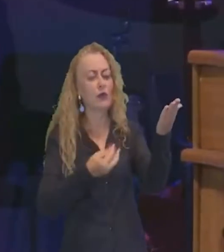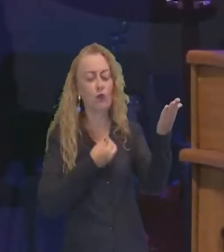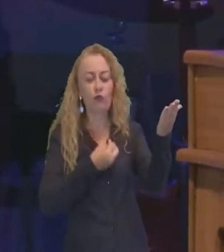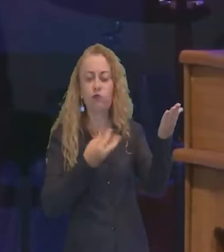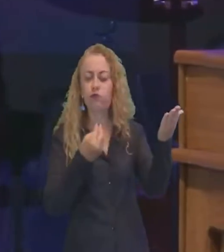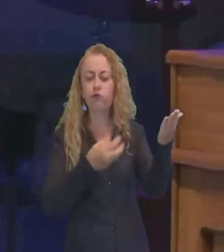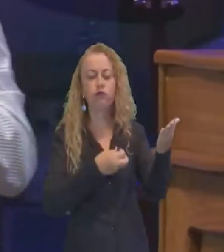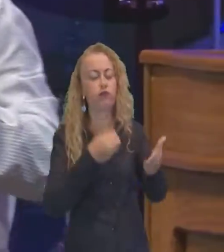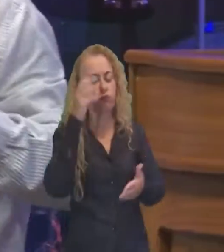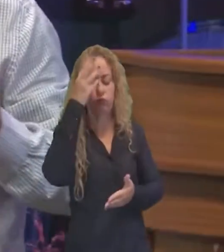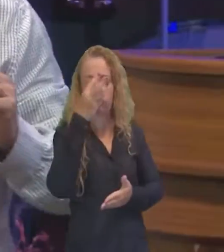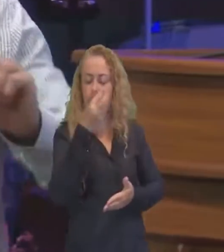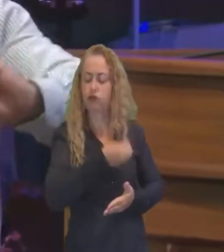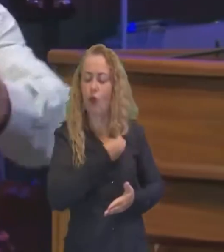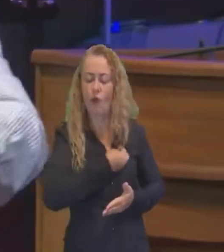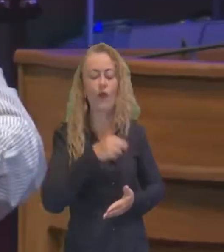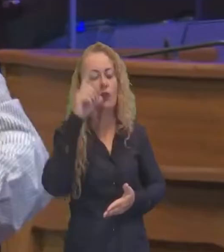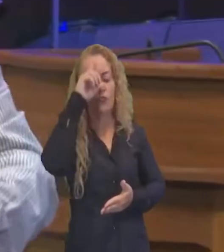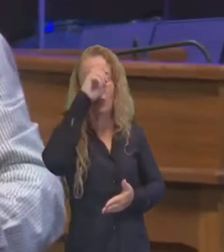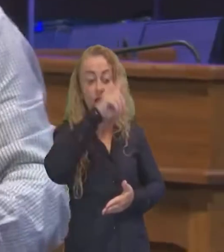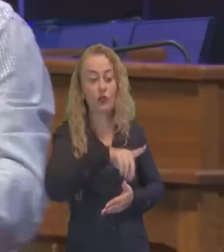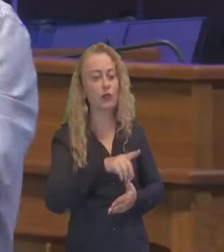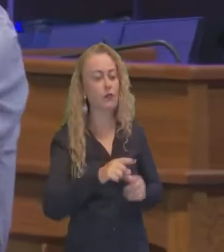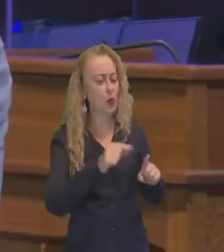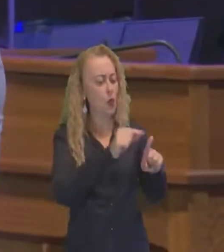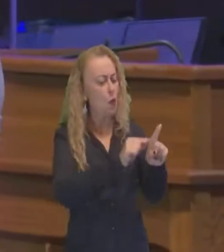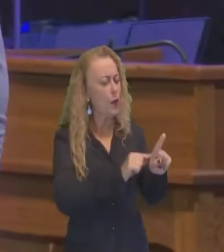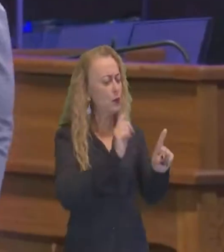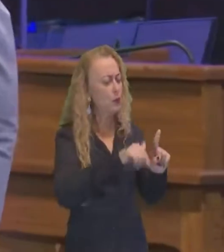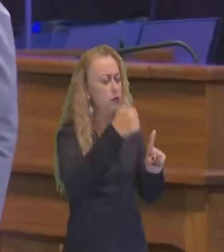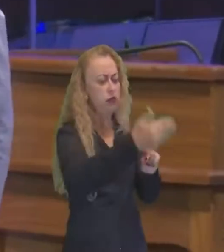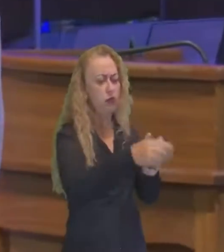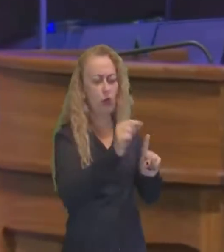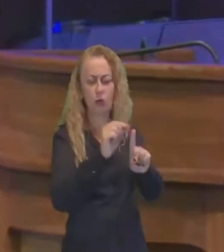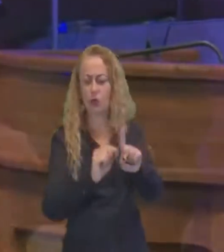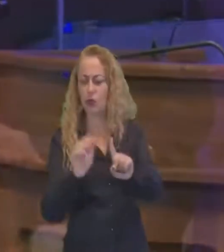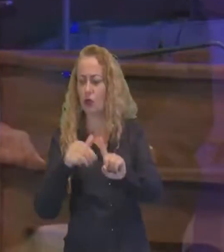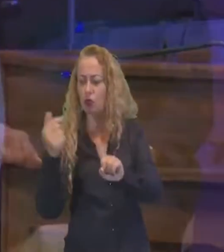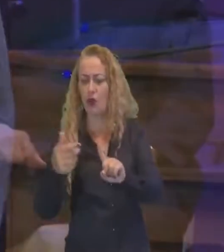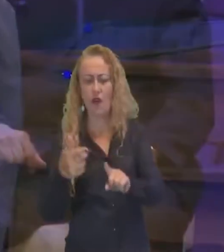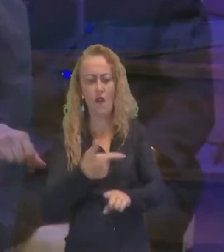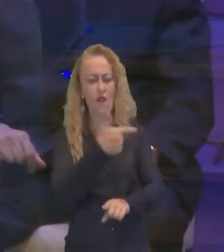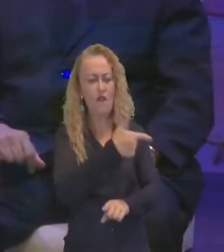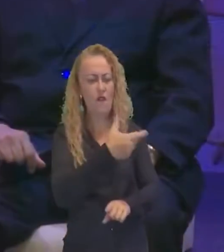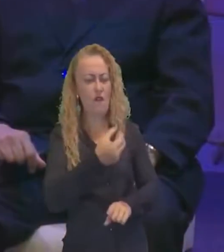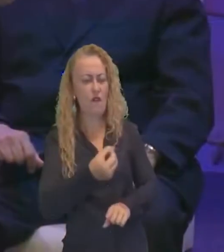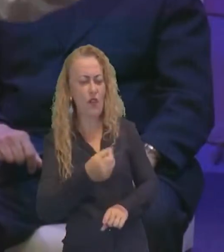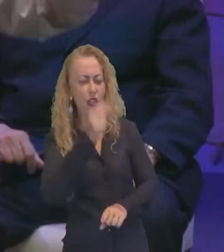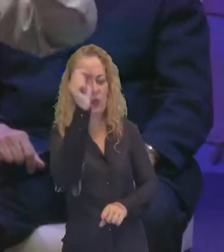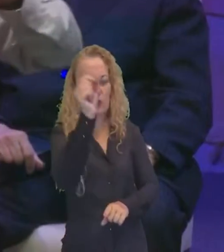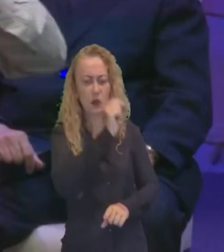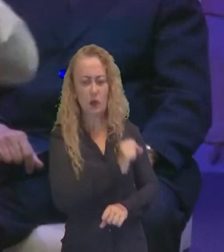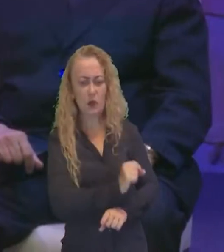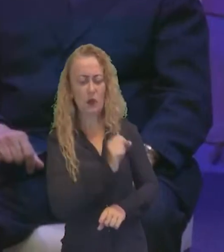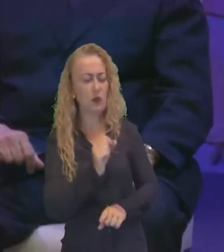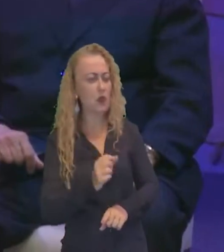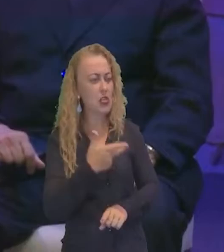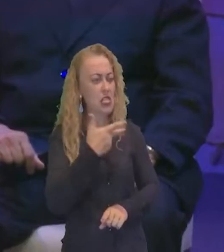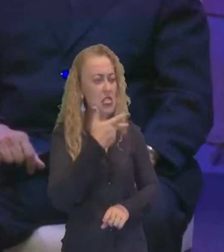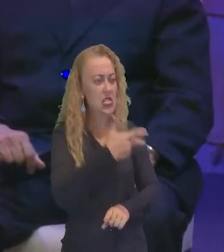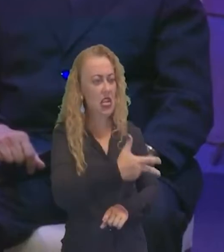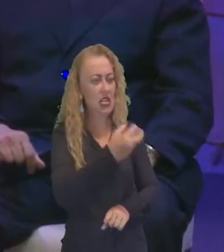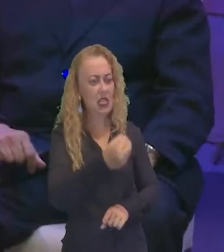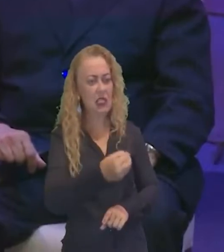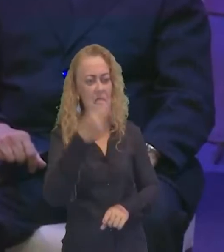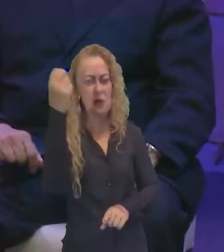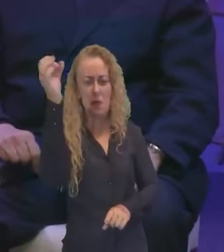lá em que de um mês para o outro houve-se um aumento de 20%, 30%, a inflação ainda estava sendo